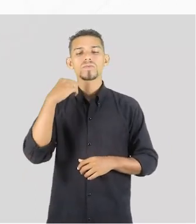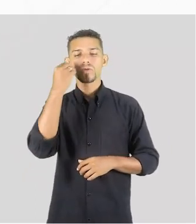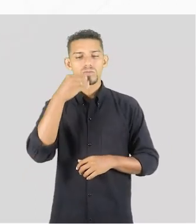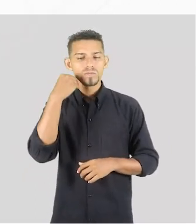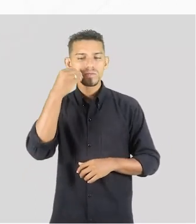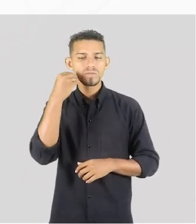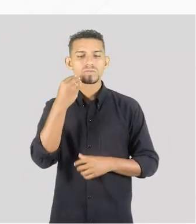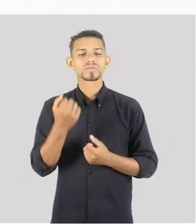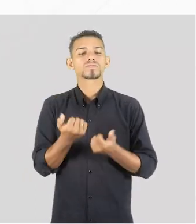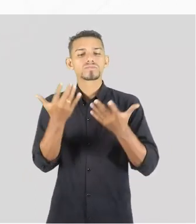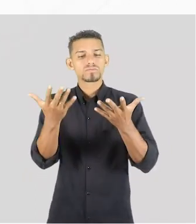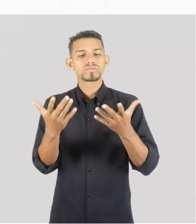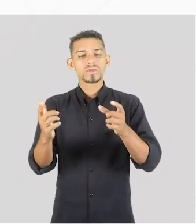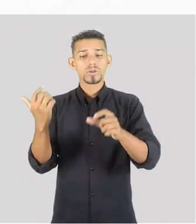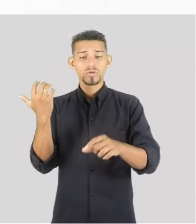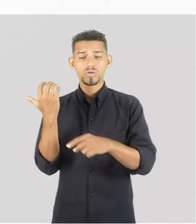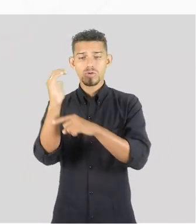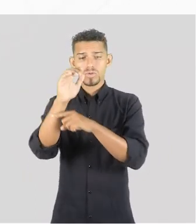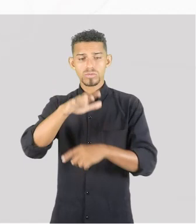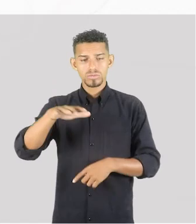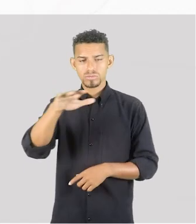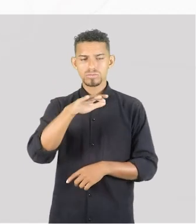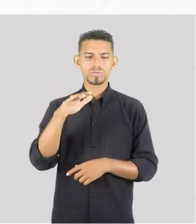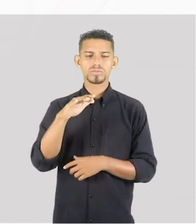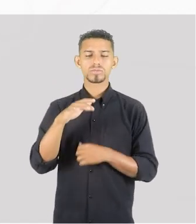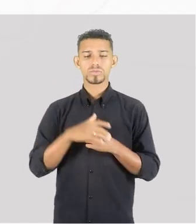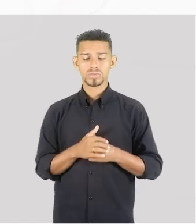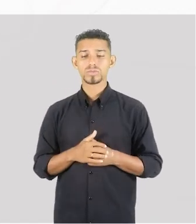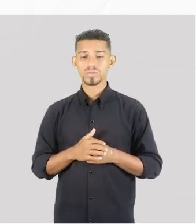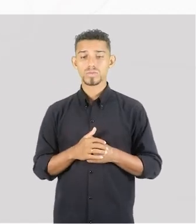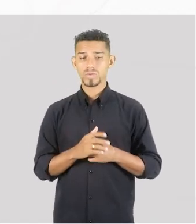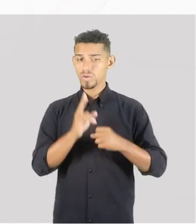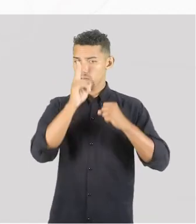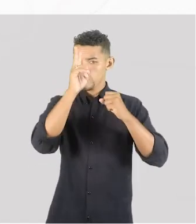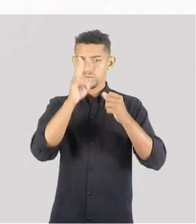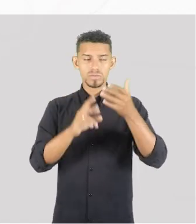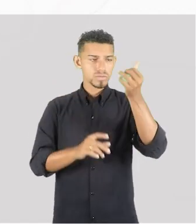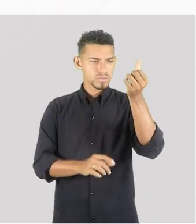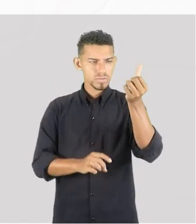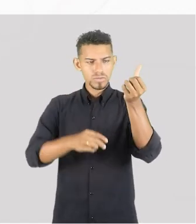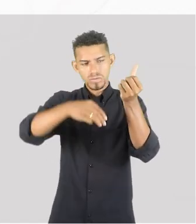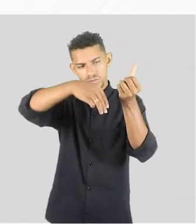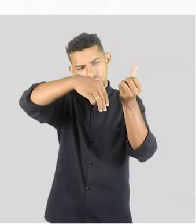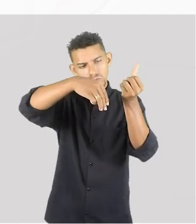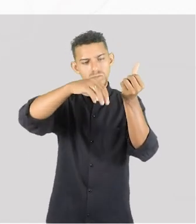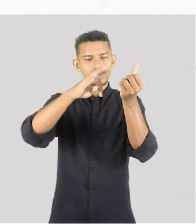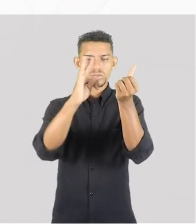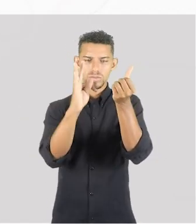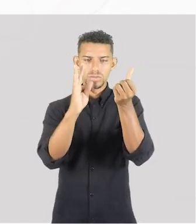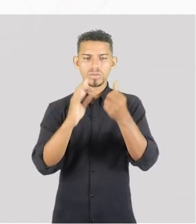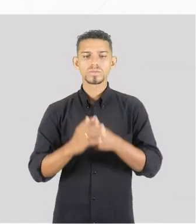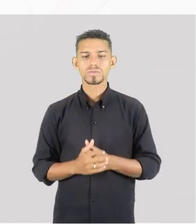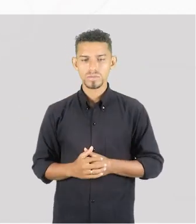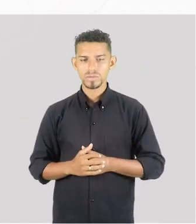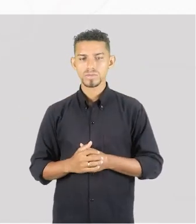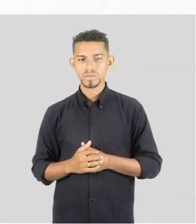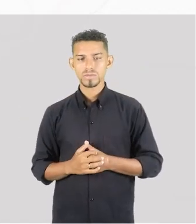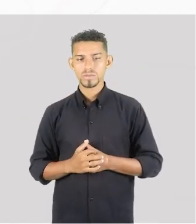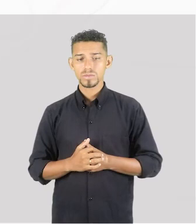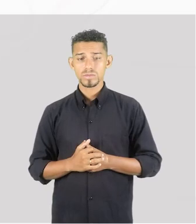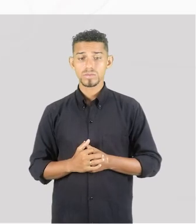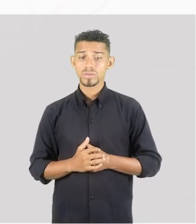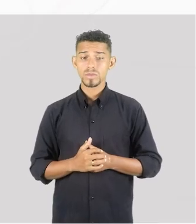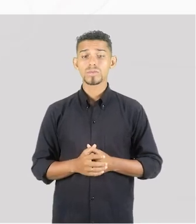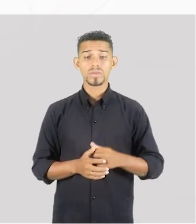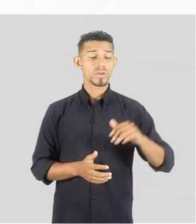elétron foi lançado na região de um campo magnético de intensidade 6 militeslas, que